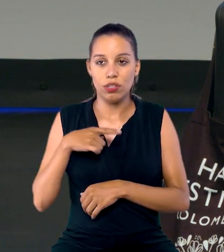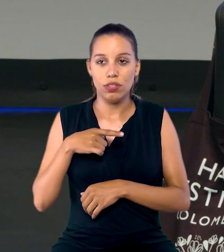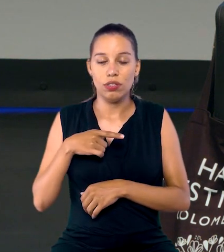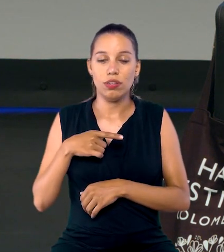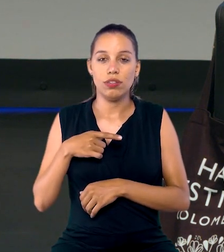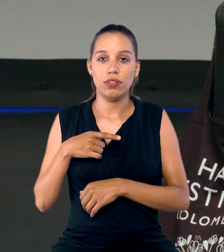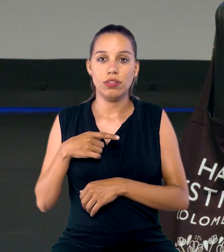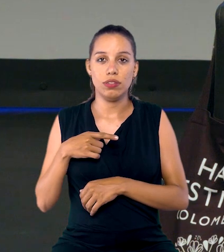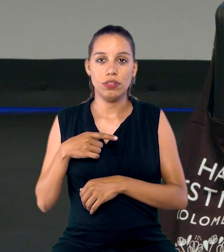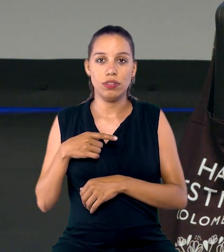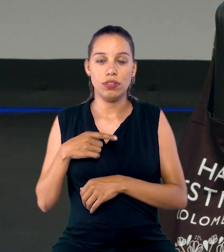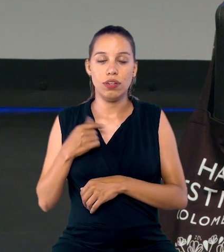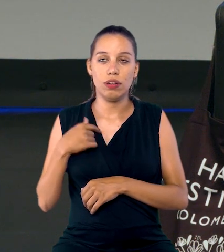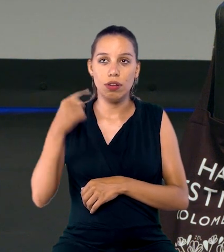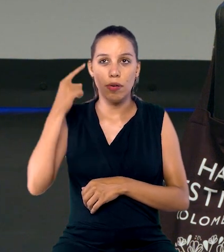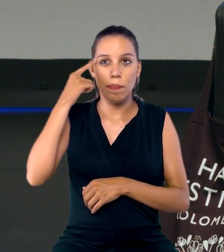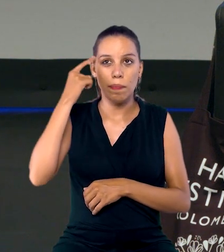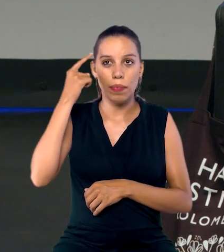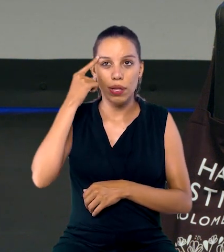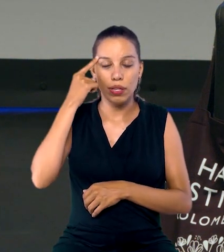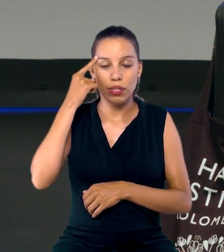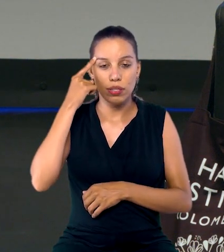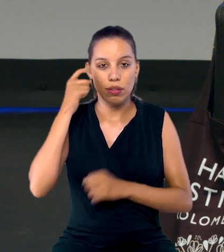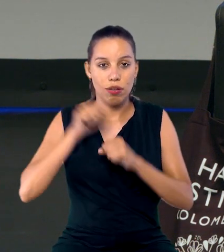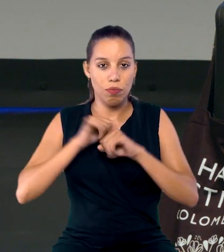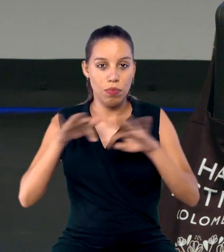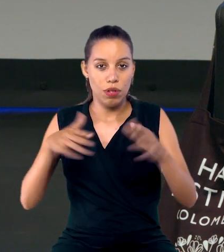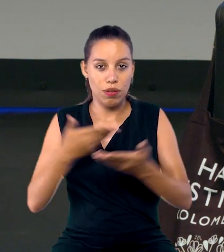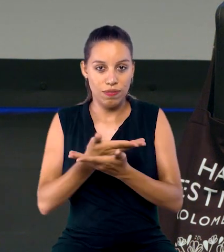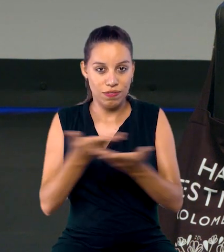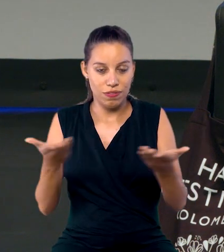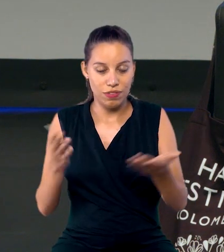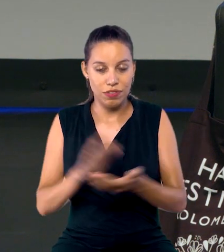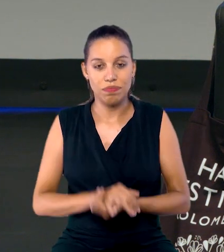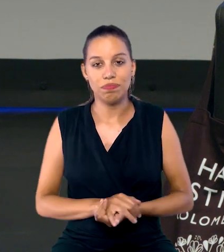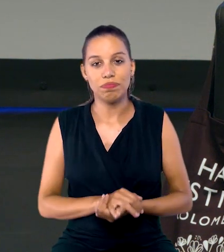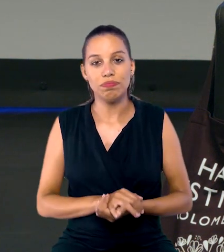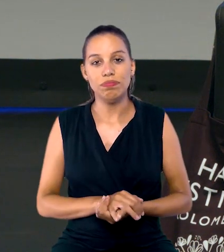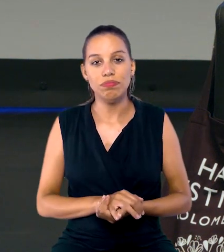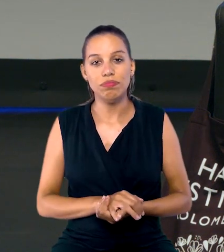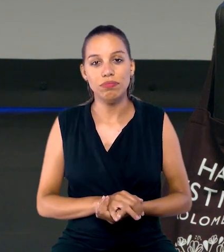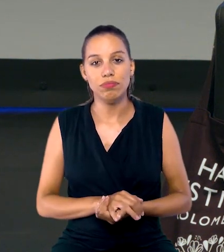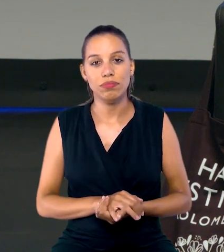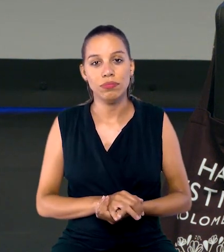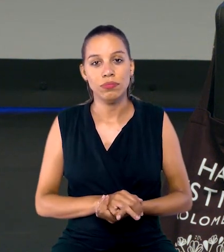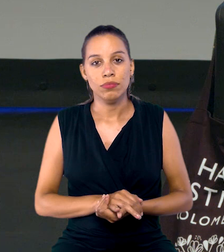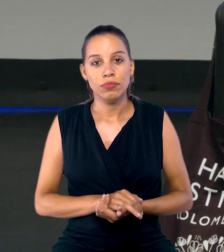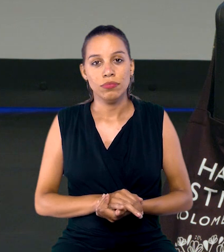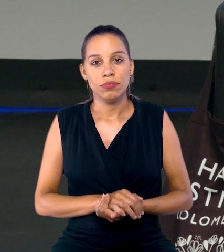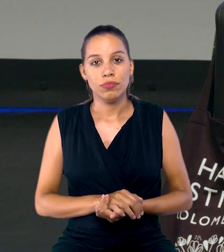por essa saudade de Mestre Bispo, que eu pensei em compartilhar com vocês, que é assim: